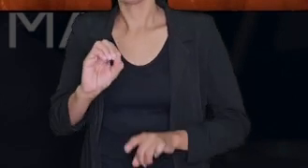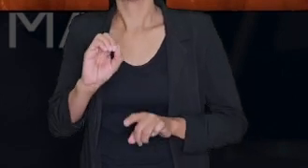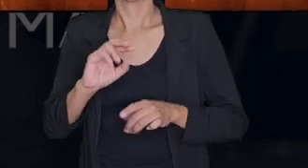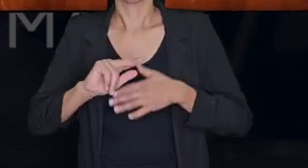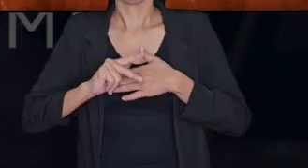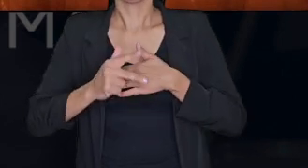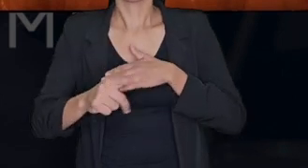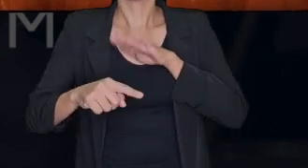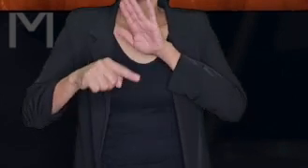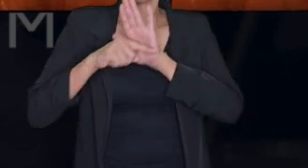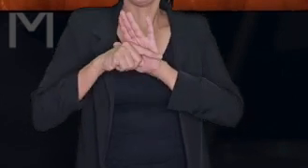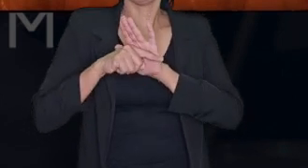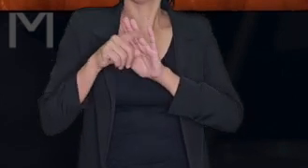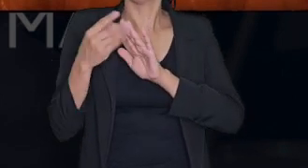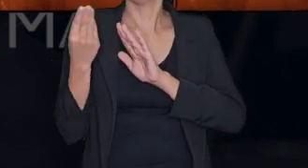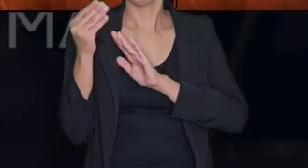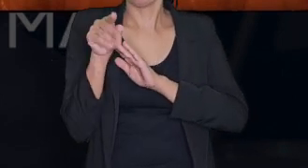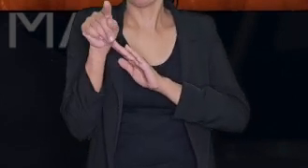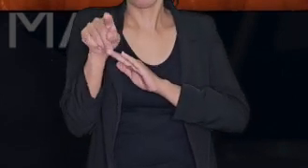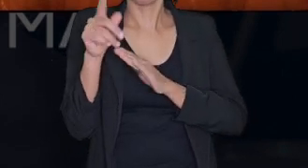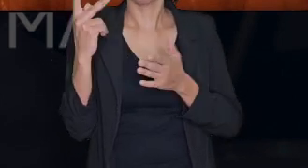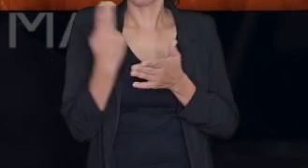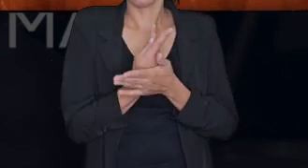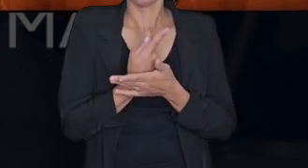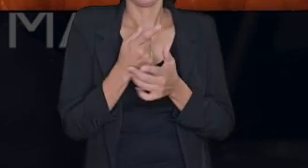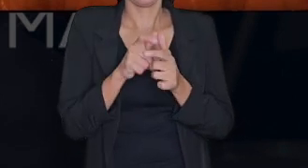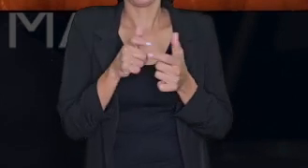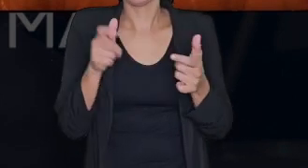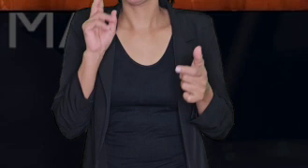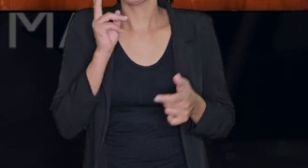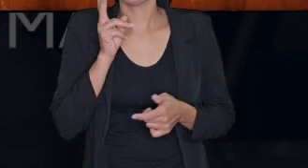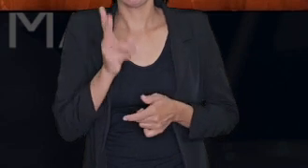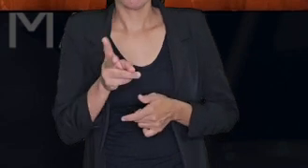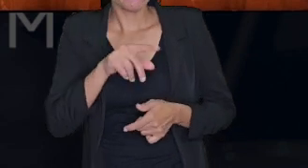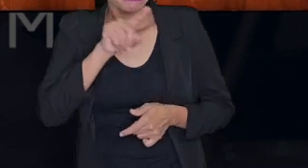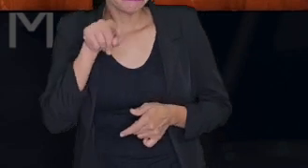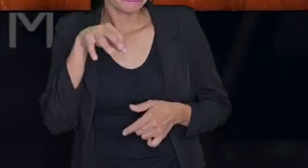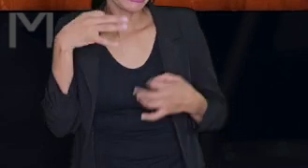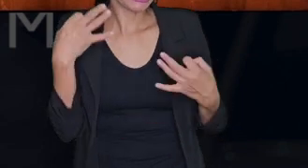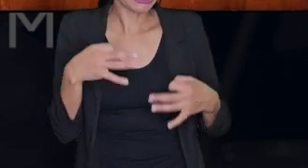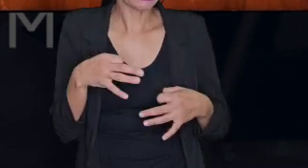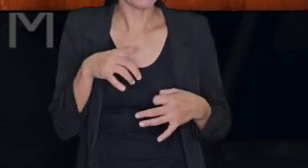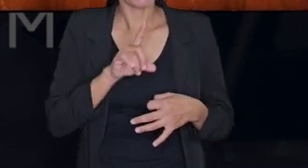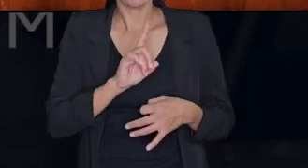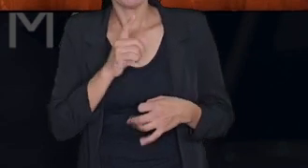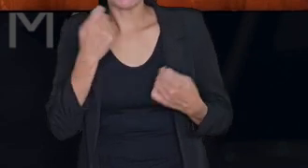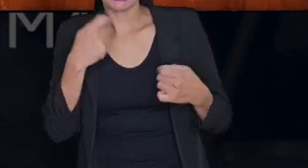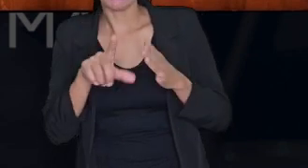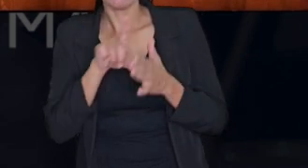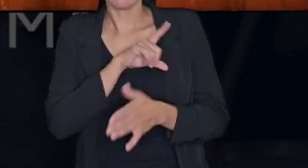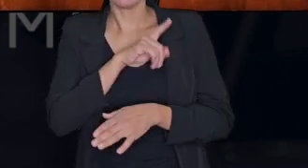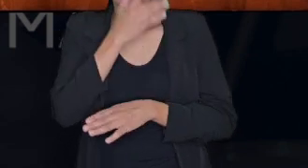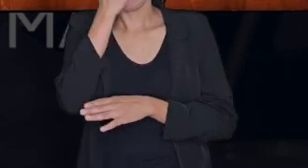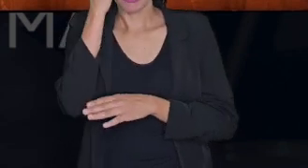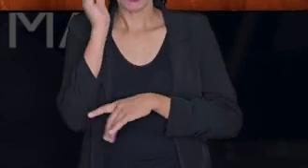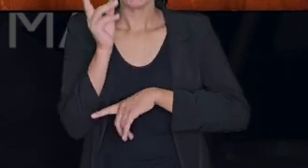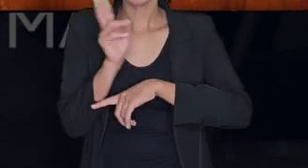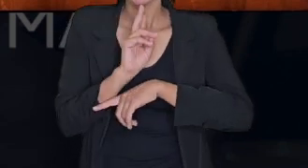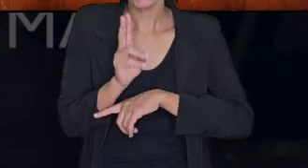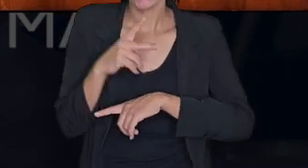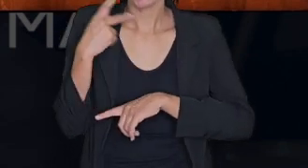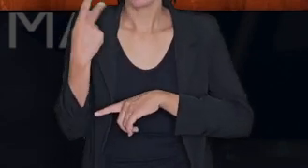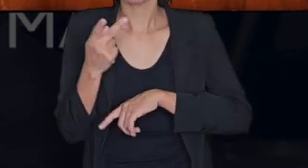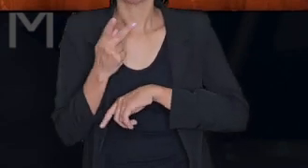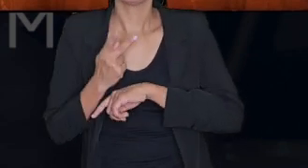positiva com efeito de negativa. Ponto. Isso está lá escancarado e isso acontece a torto e a direito. Será que está certo? Será que precisaria de